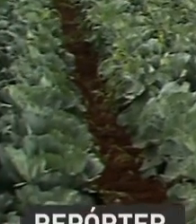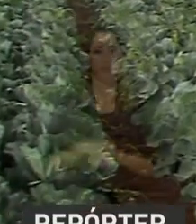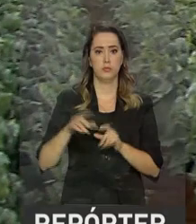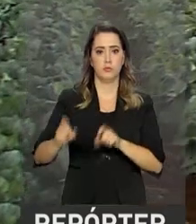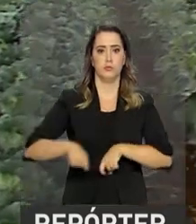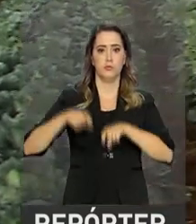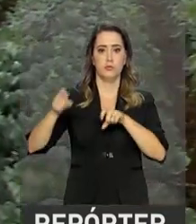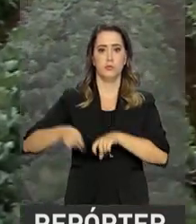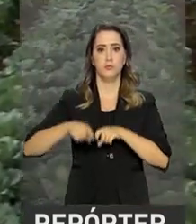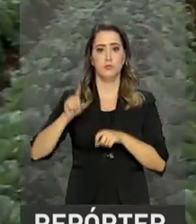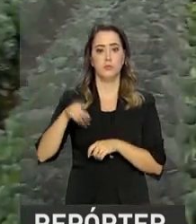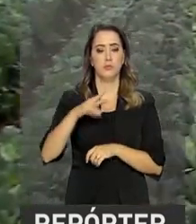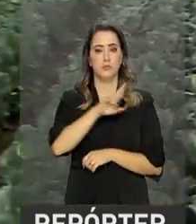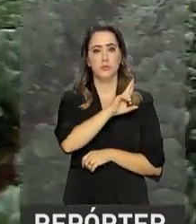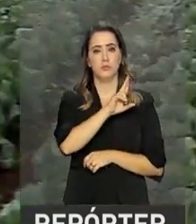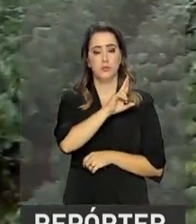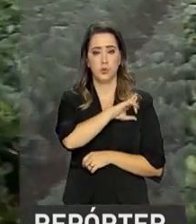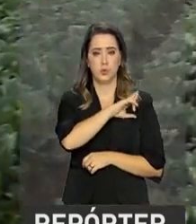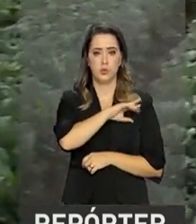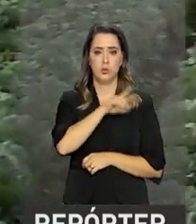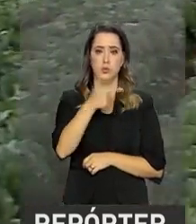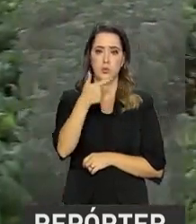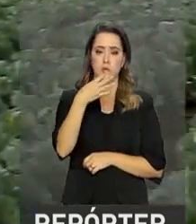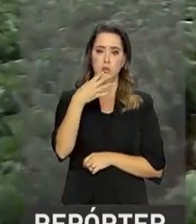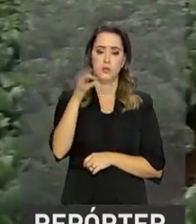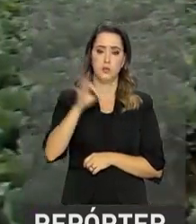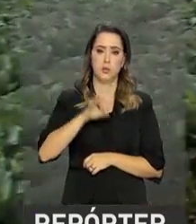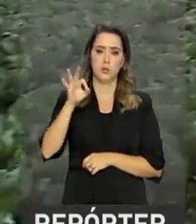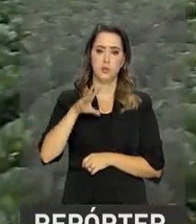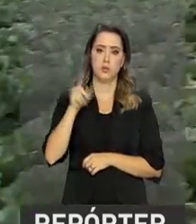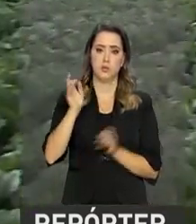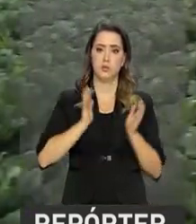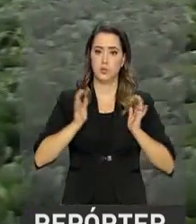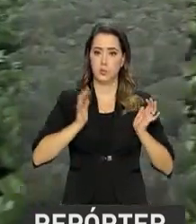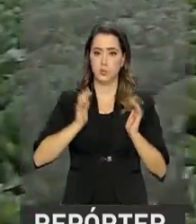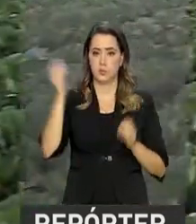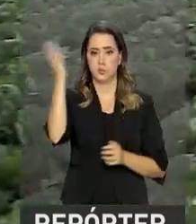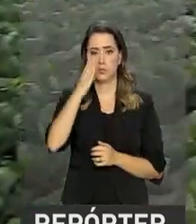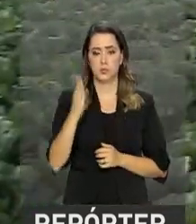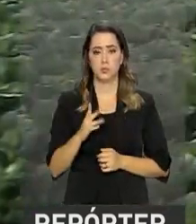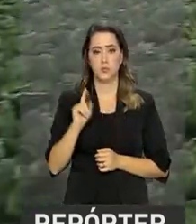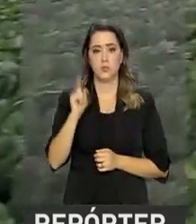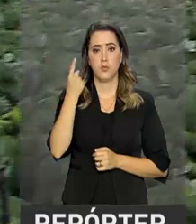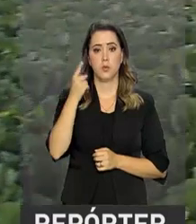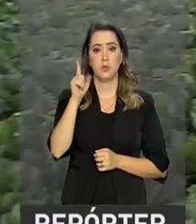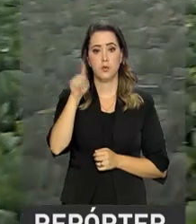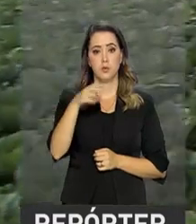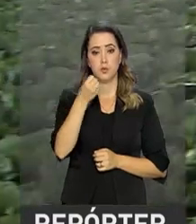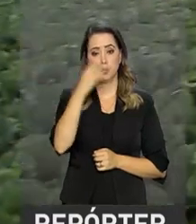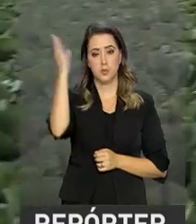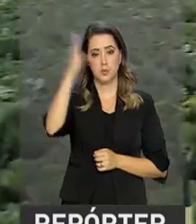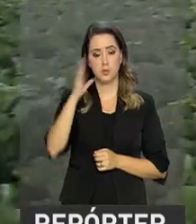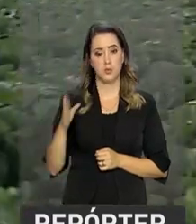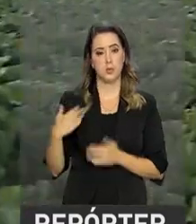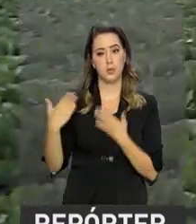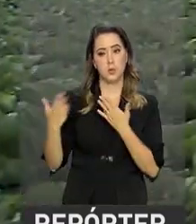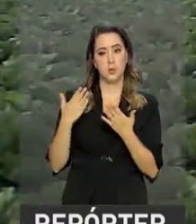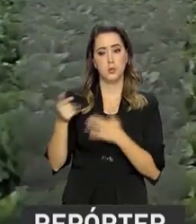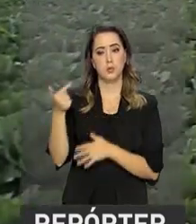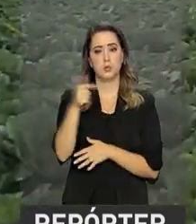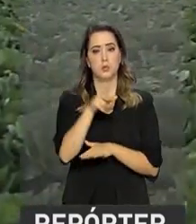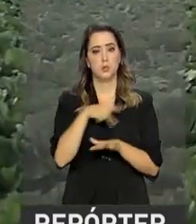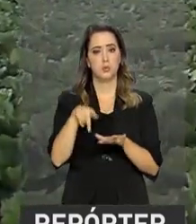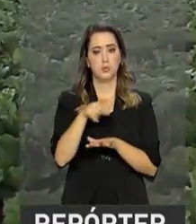agropecuária é responsável por quase 24% de toda a riqueza brasileira. E uma vantagem do Brasil em relação a